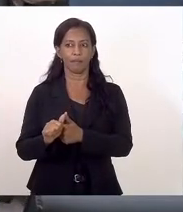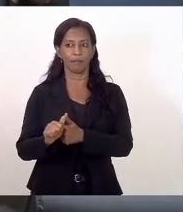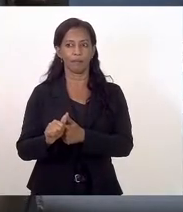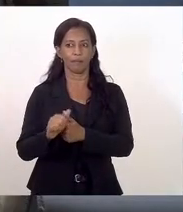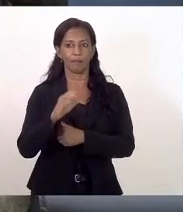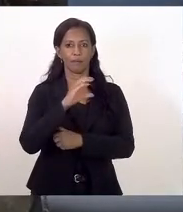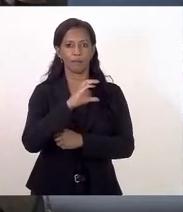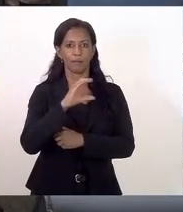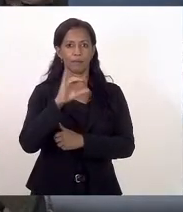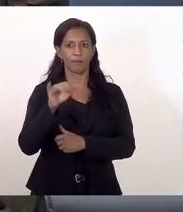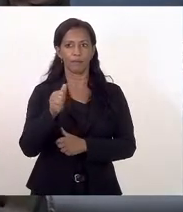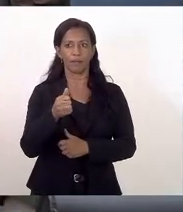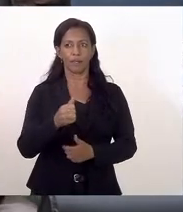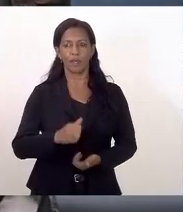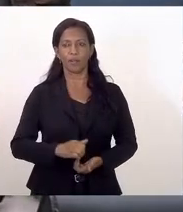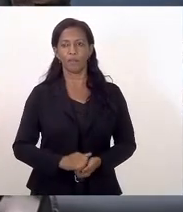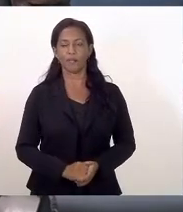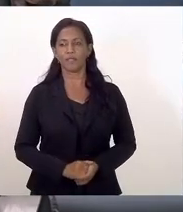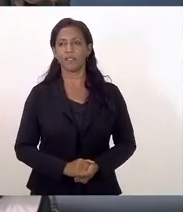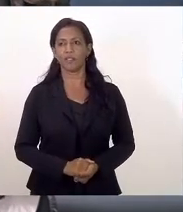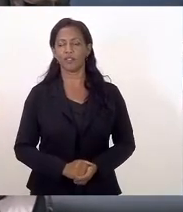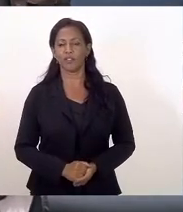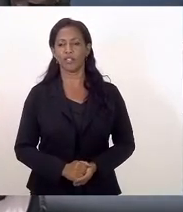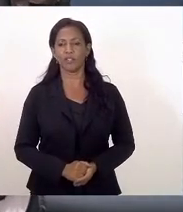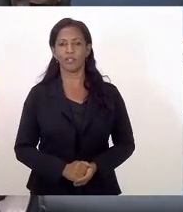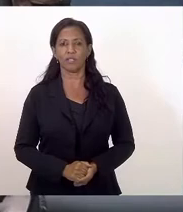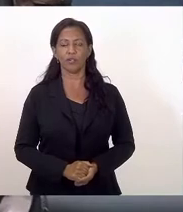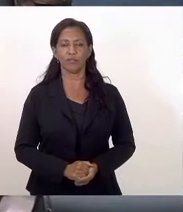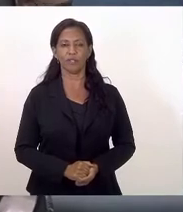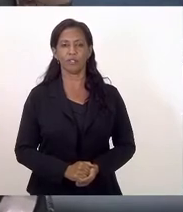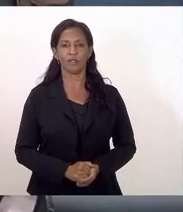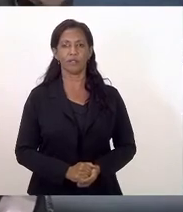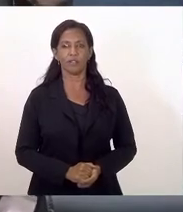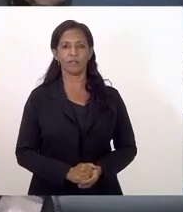deputado Daniel Liberon, o seu som está ruim, deputado, não está dando para ouvir.